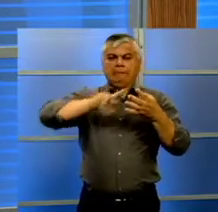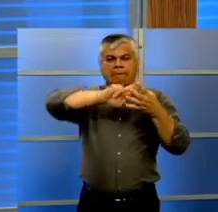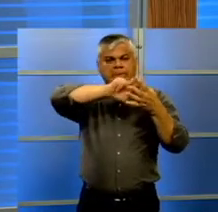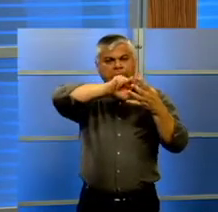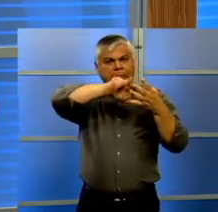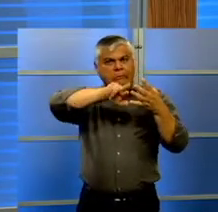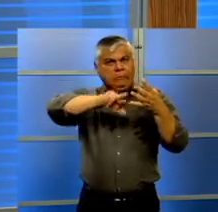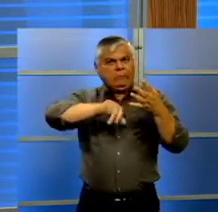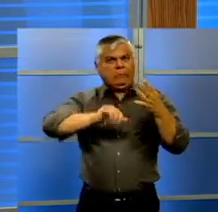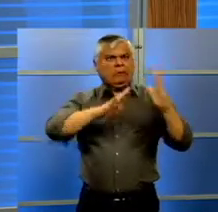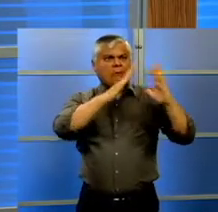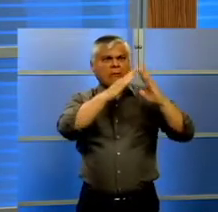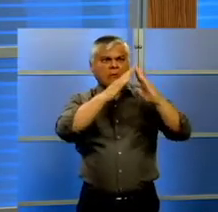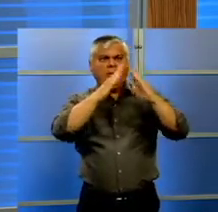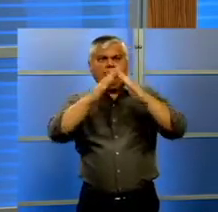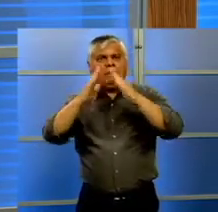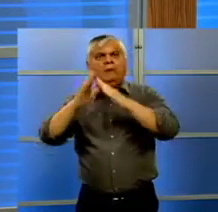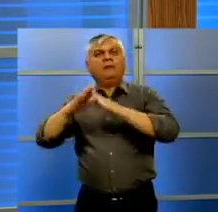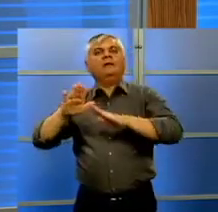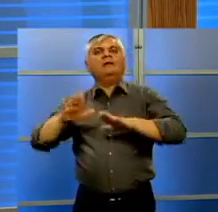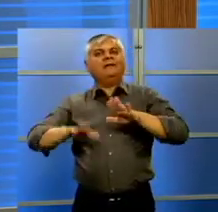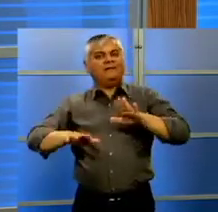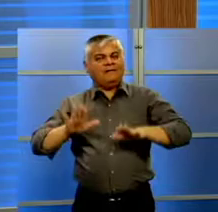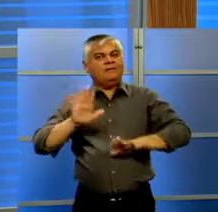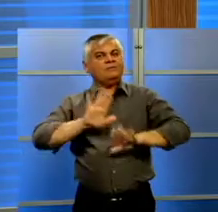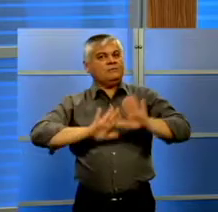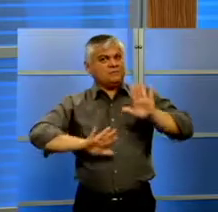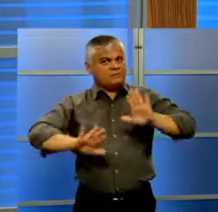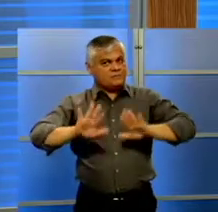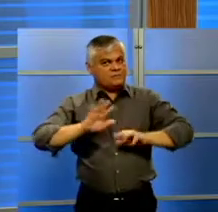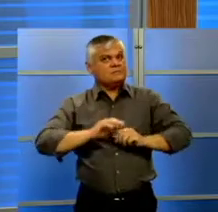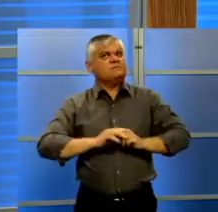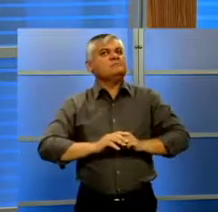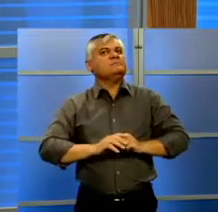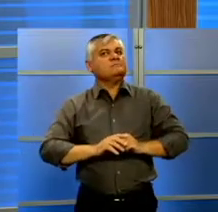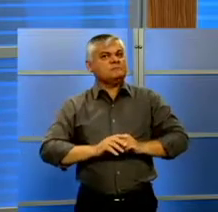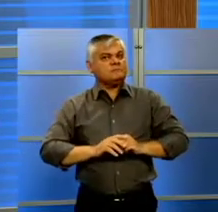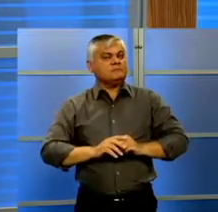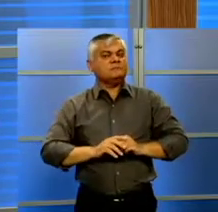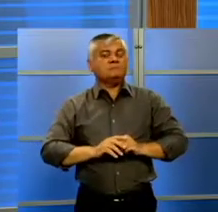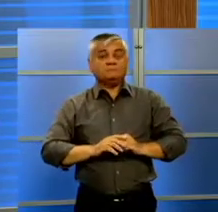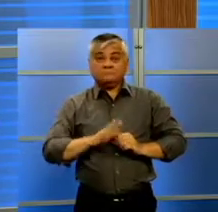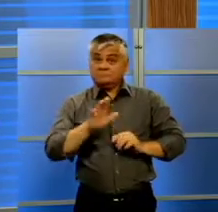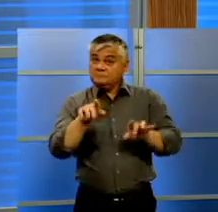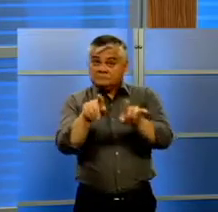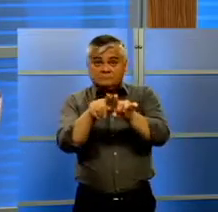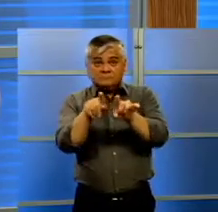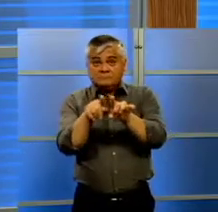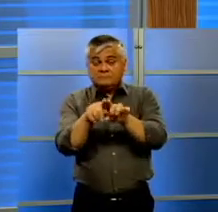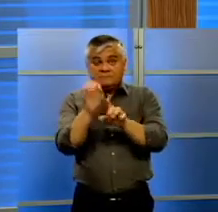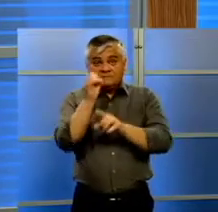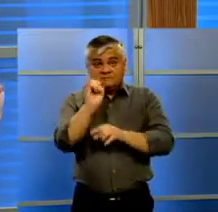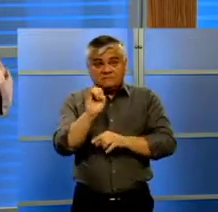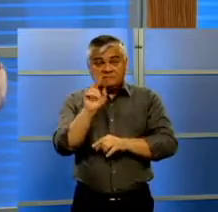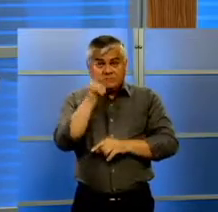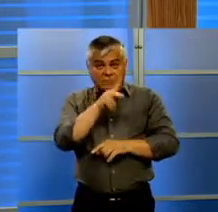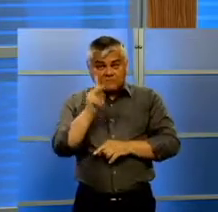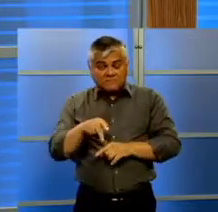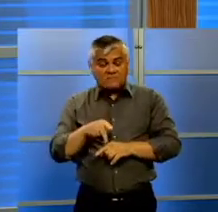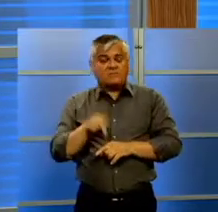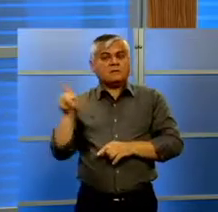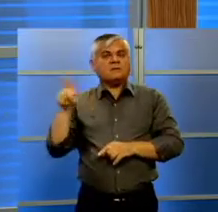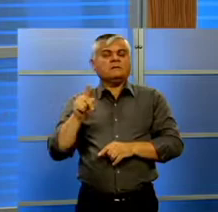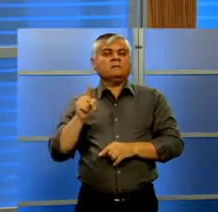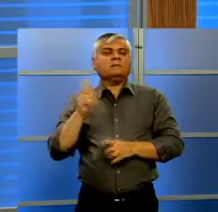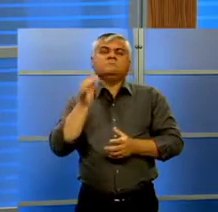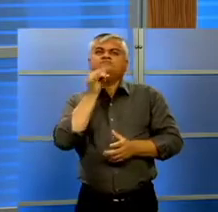conflitos ou posso tirar a qualidade do discurso da pessoa surda. Do mesmo modo se eu quero produzir um discurso e